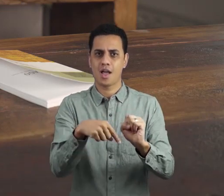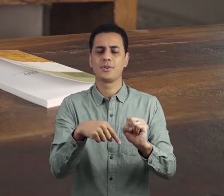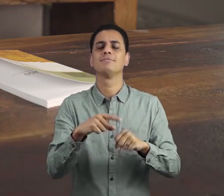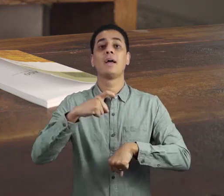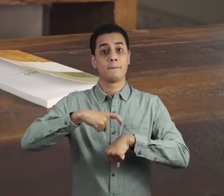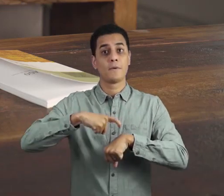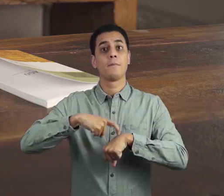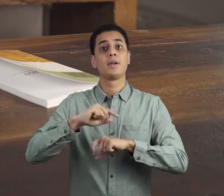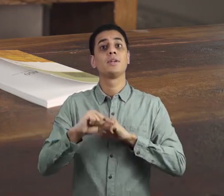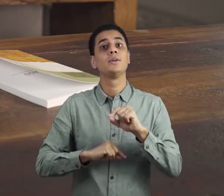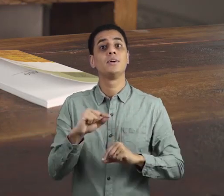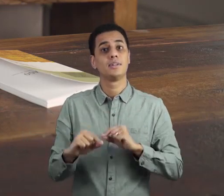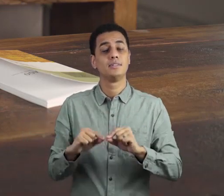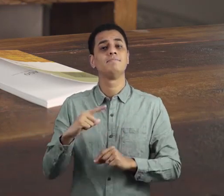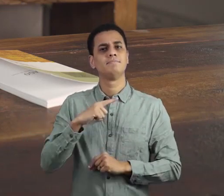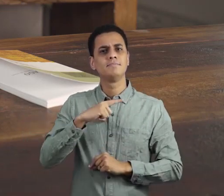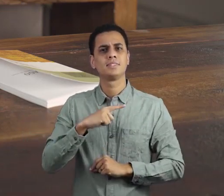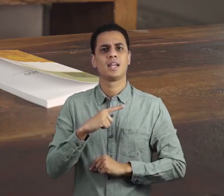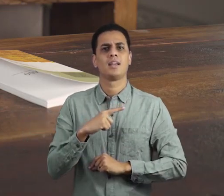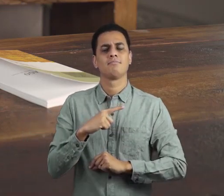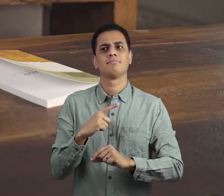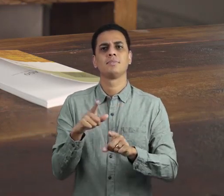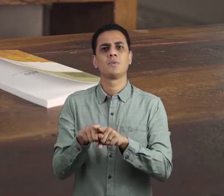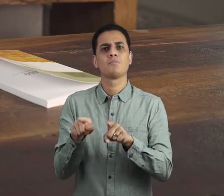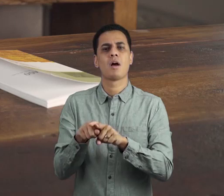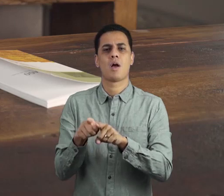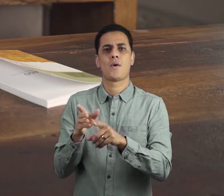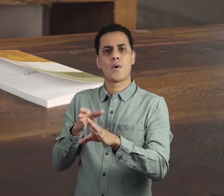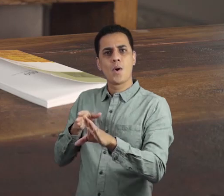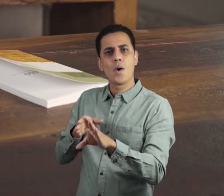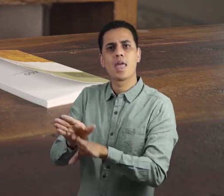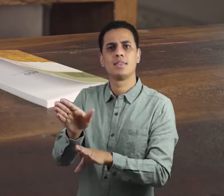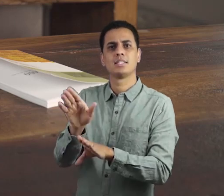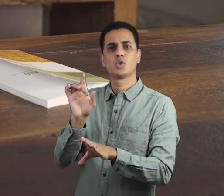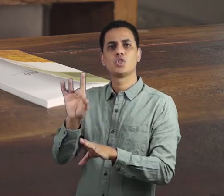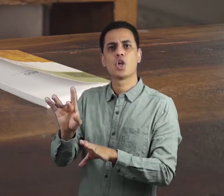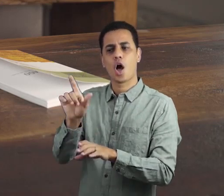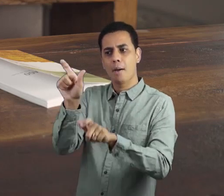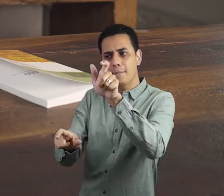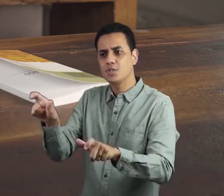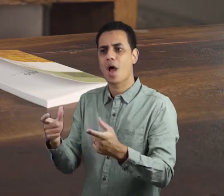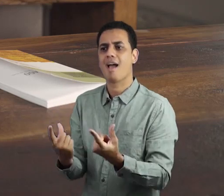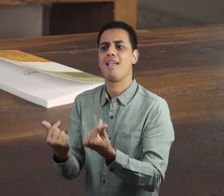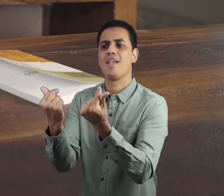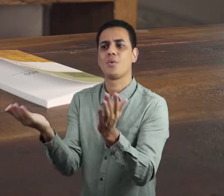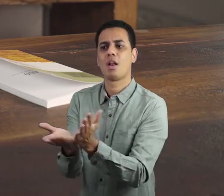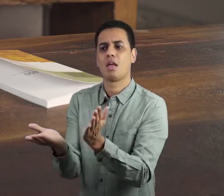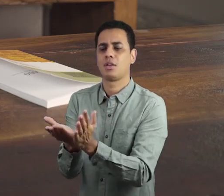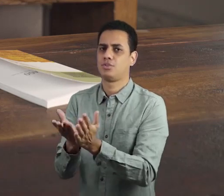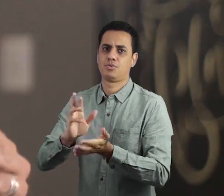epístola preciosa, aqui é um dos momentos onde esta palavra não necessariamente é dirigida aos